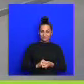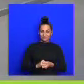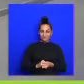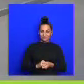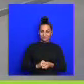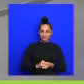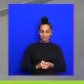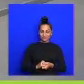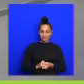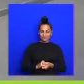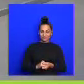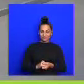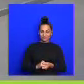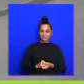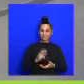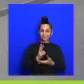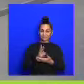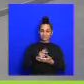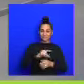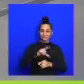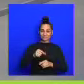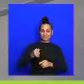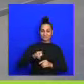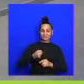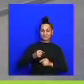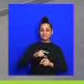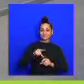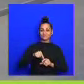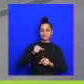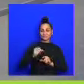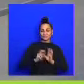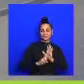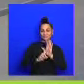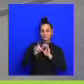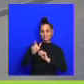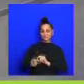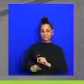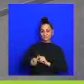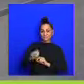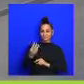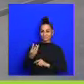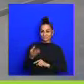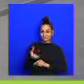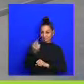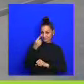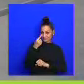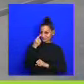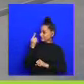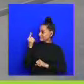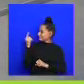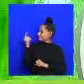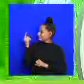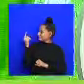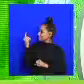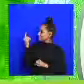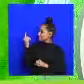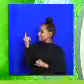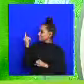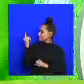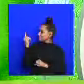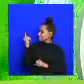conferindo. Vamos seguir sorteando. Passaremos então ao sorteio do número correspondente à coluna número 3. Bola